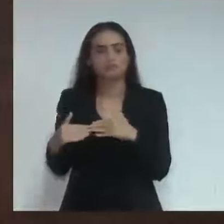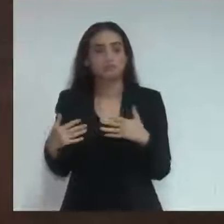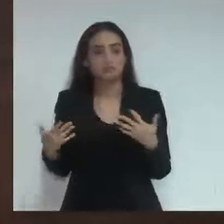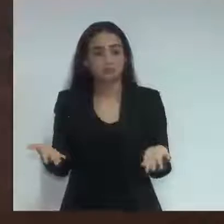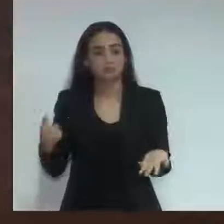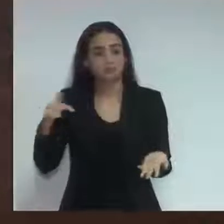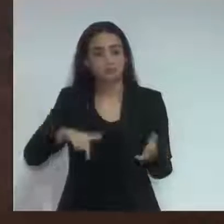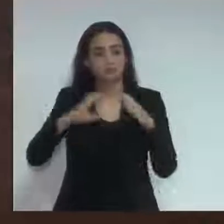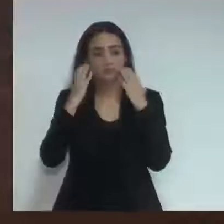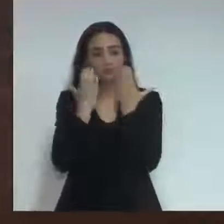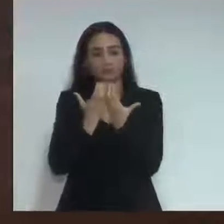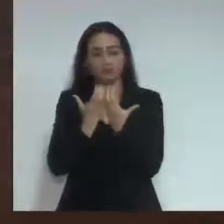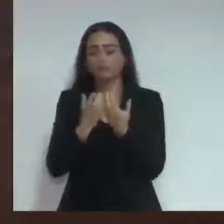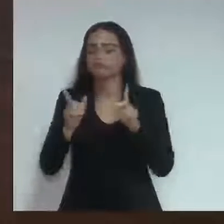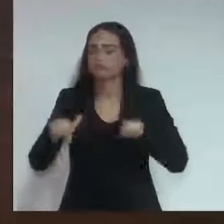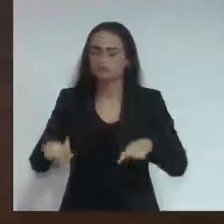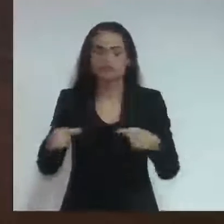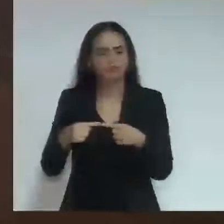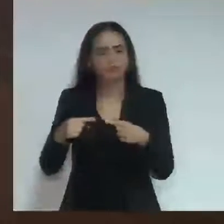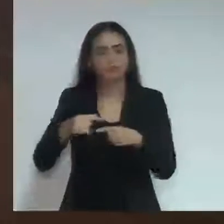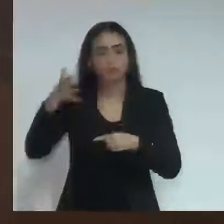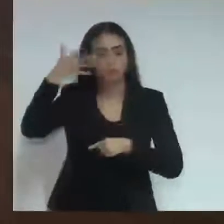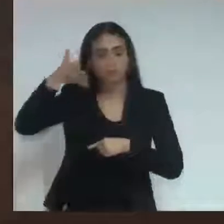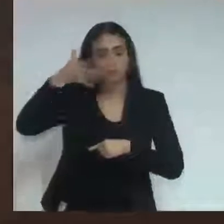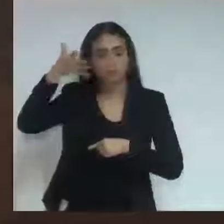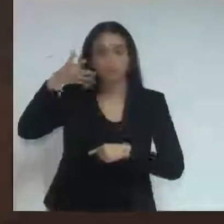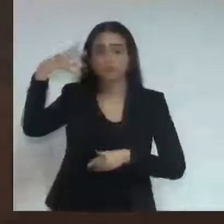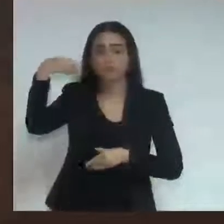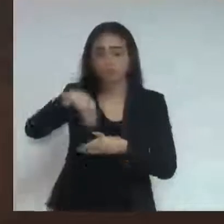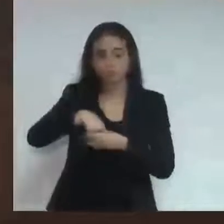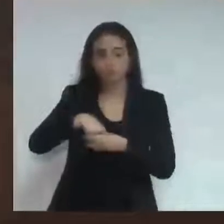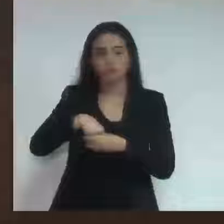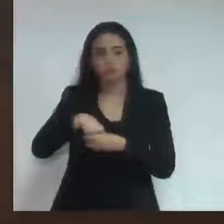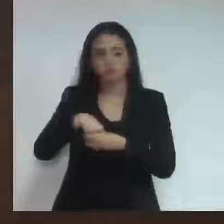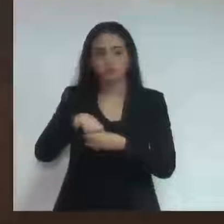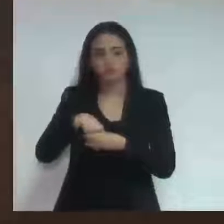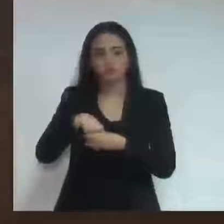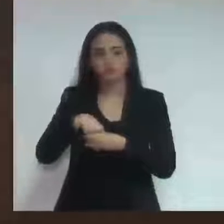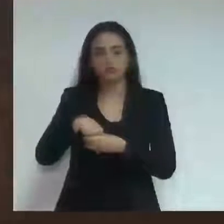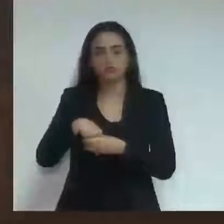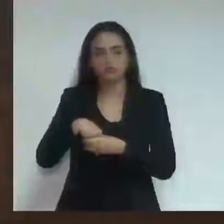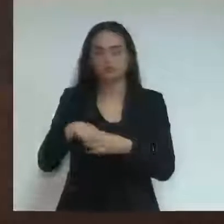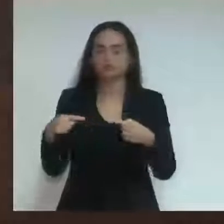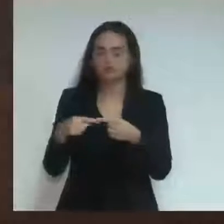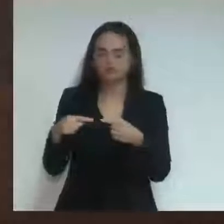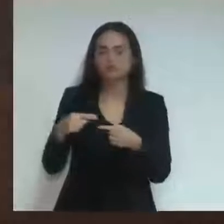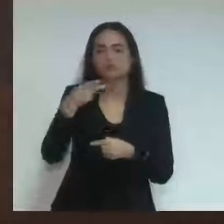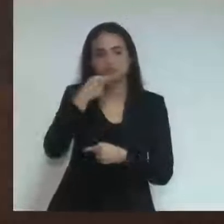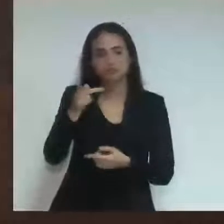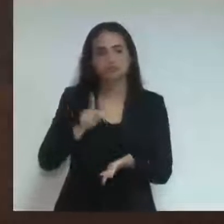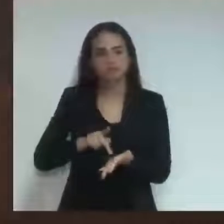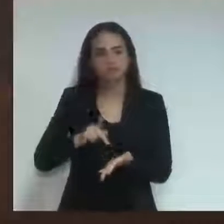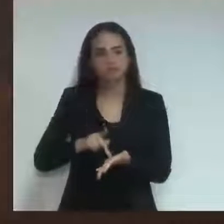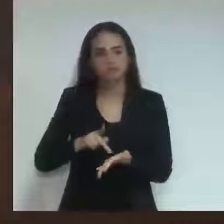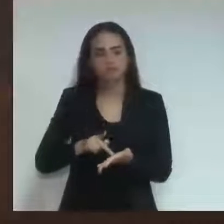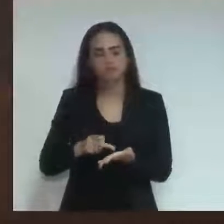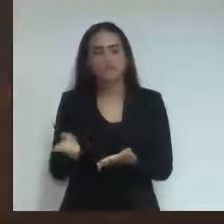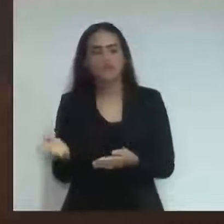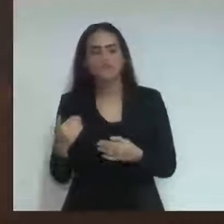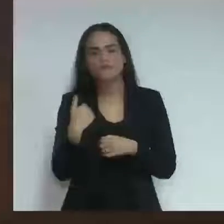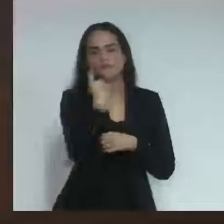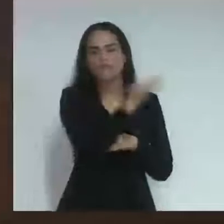é para se falar mesmo, é para se falar as verdades, mas aqui, não atrás dos corredores, tem que falar que isso é bacana.